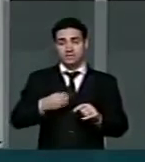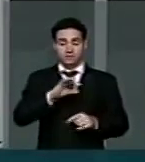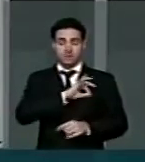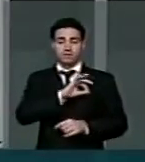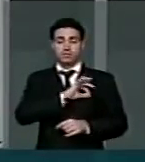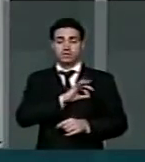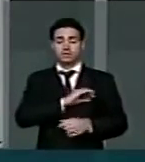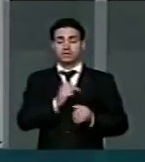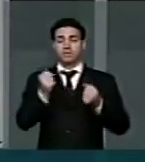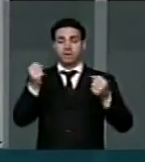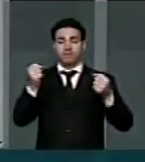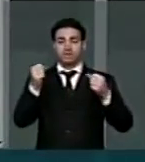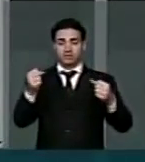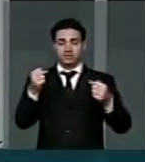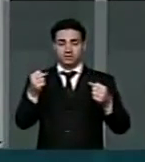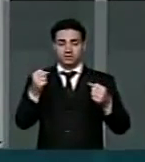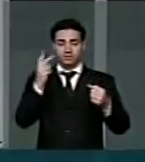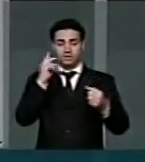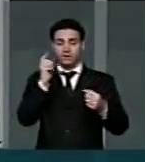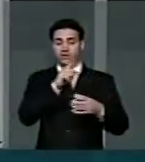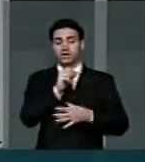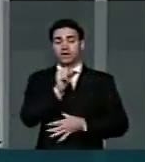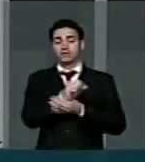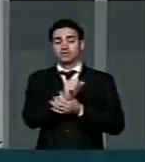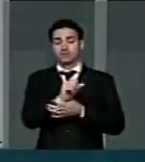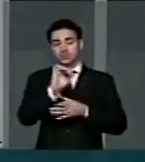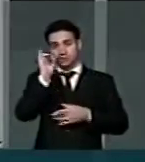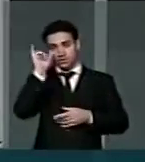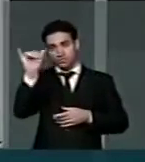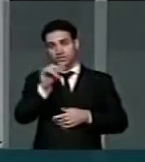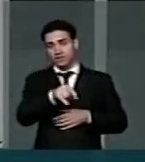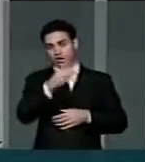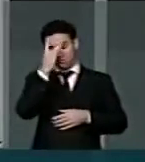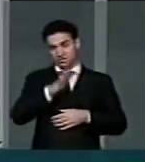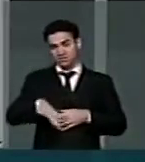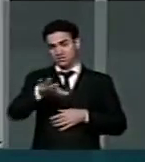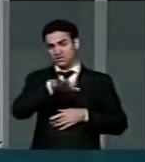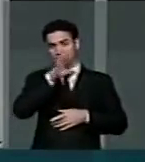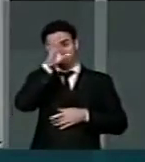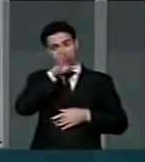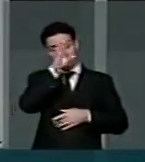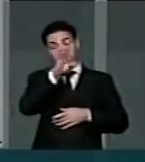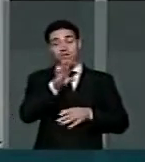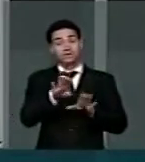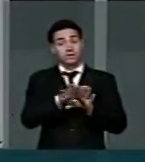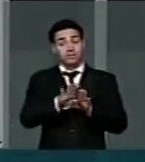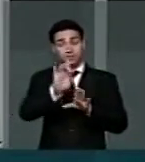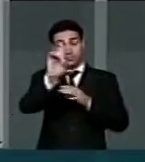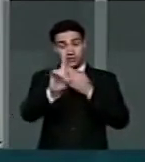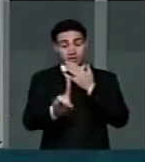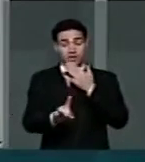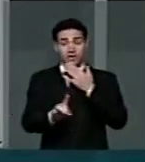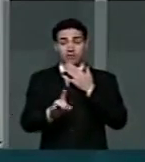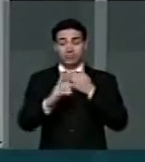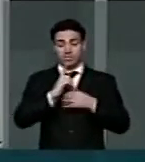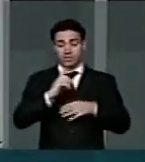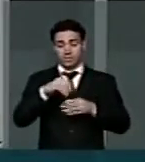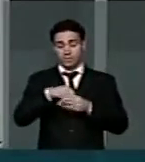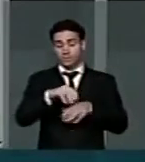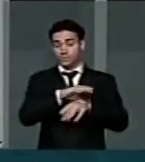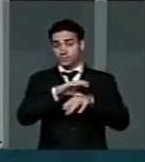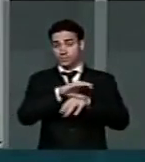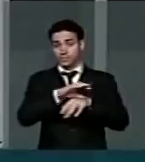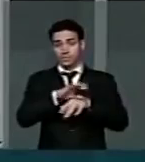manifestações públicas, para garanti-las, para evitar excessos, para que esse direito constitucional